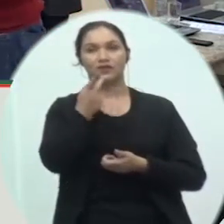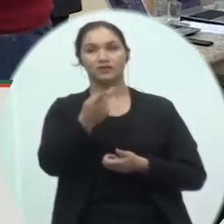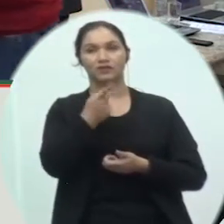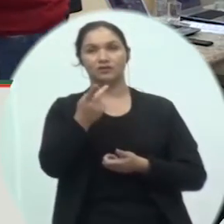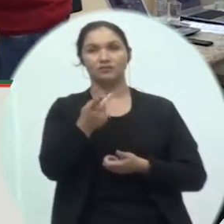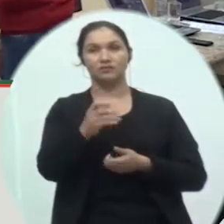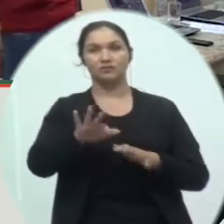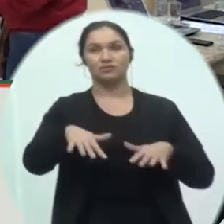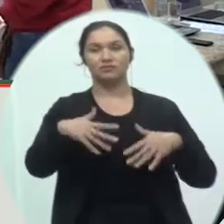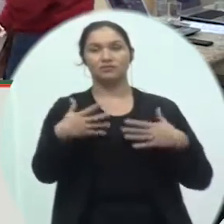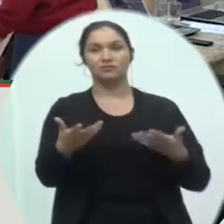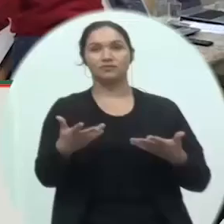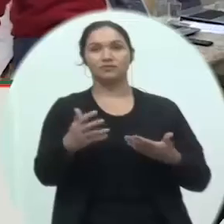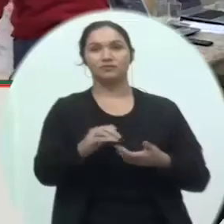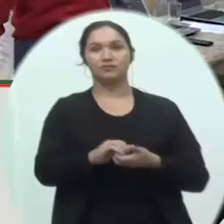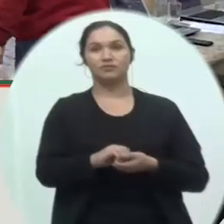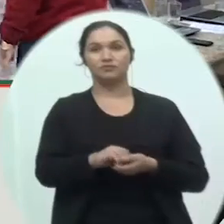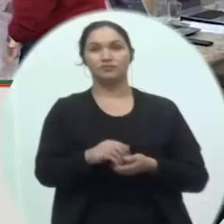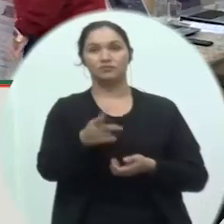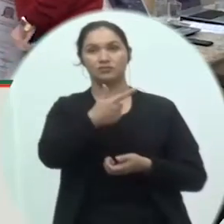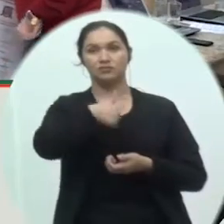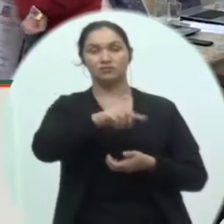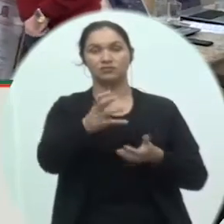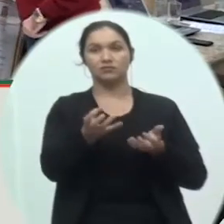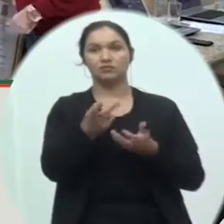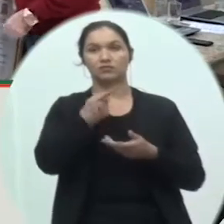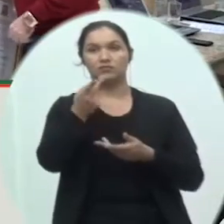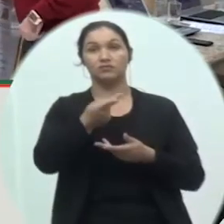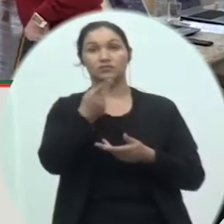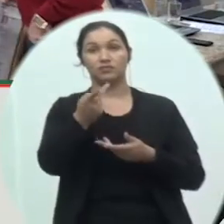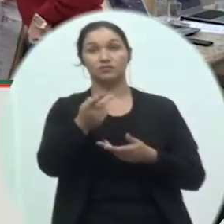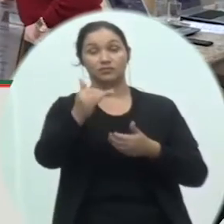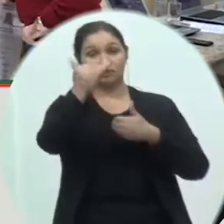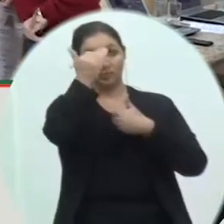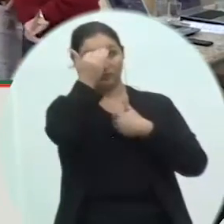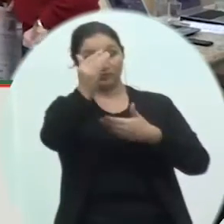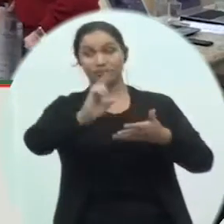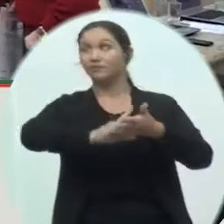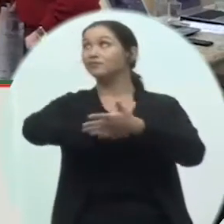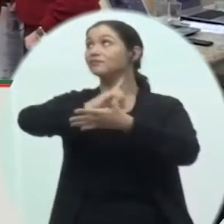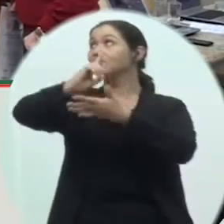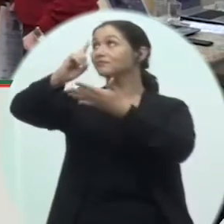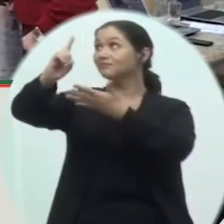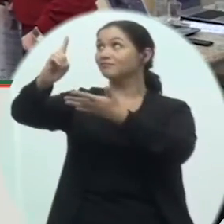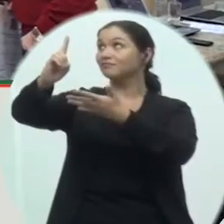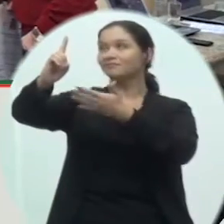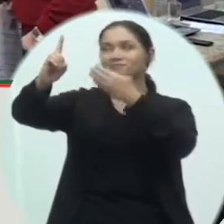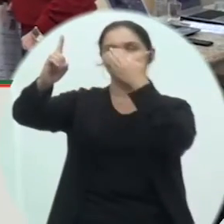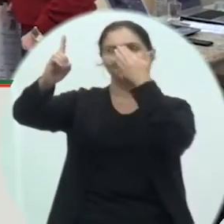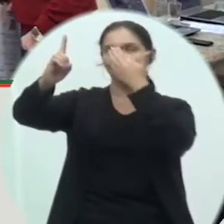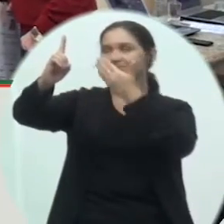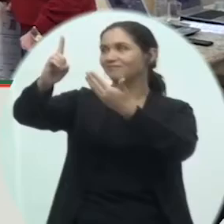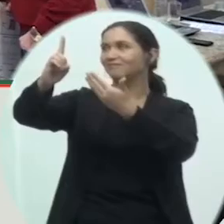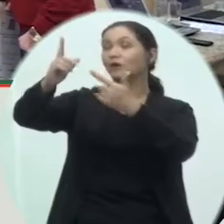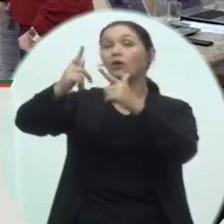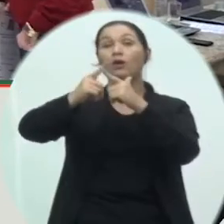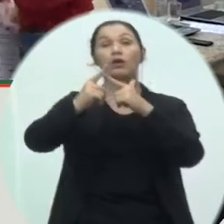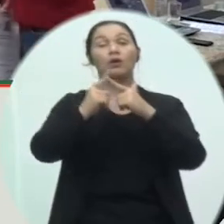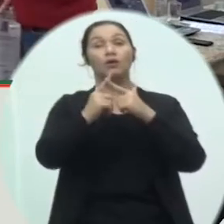Certo, o que nós temos a dizer é agradecer a Deus, né, acima de tudo, por